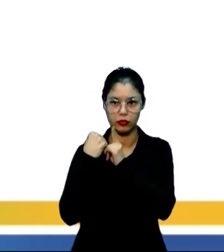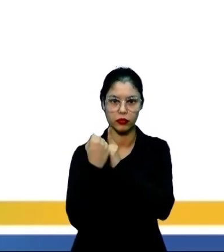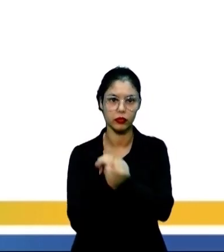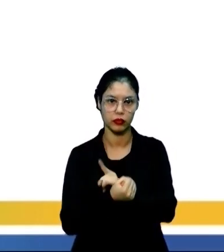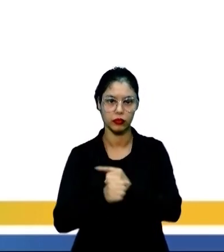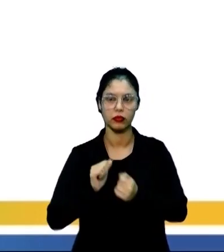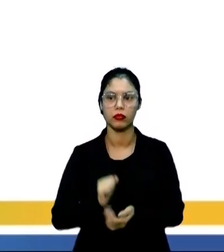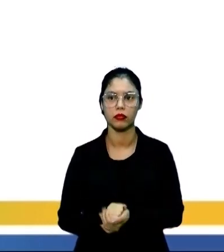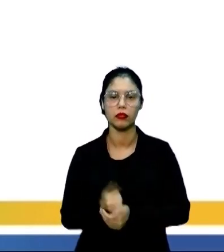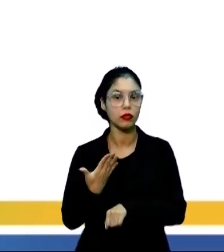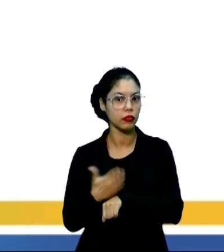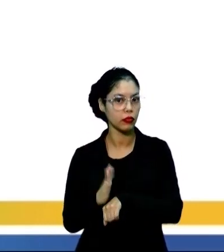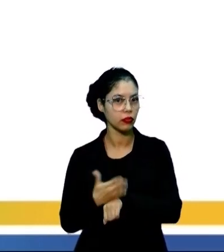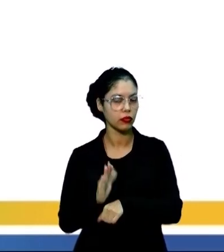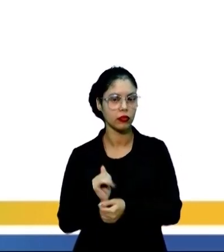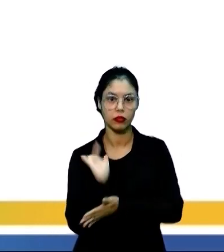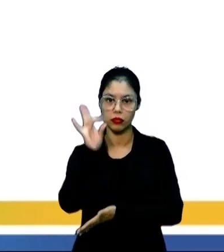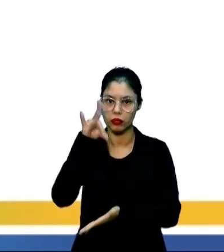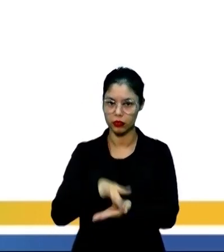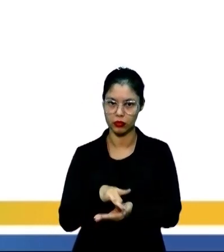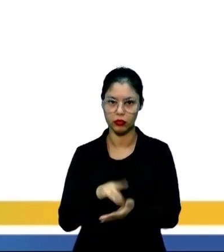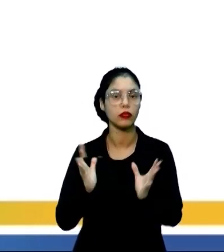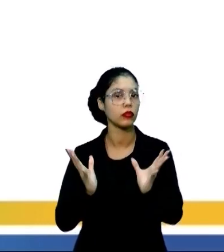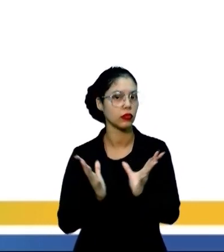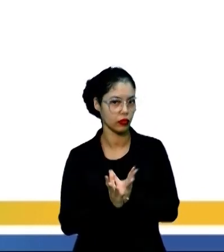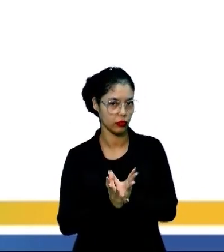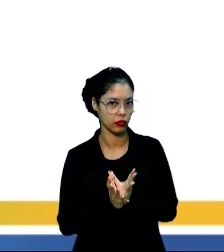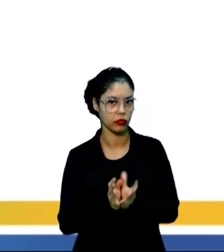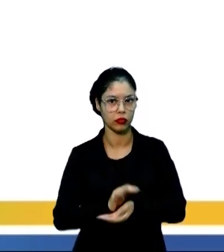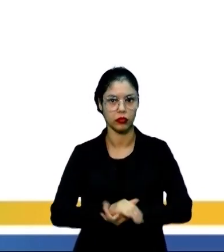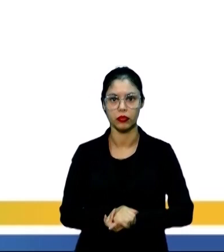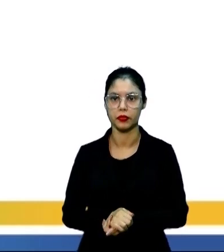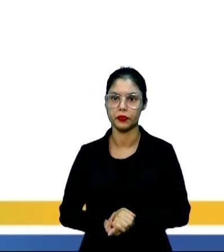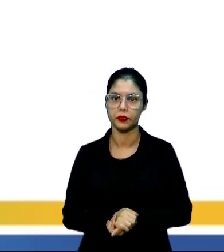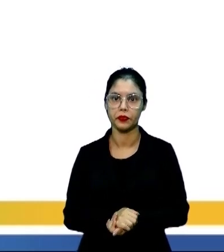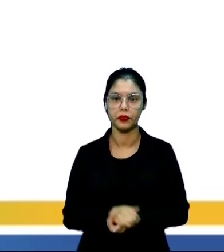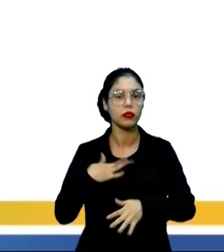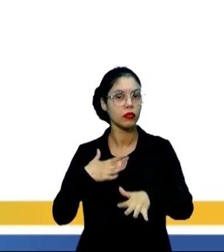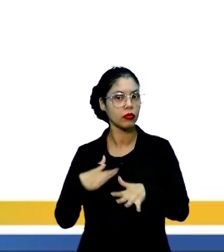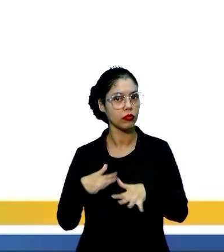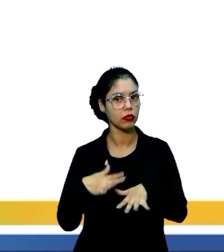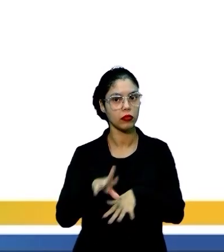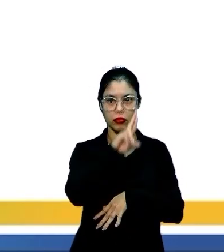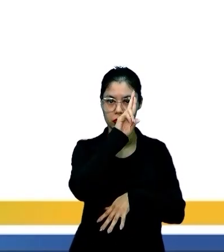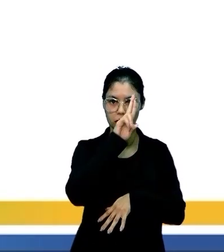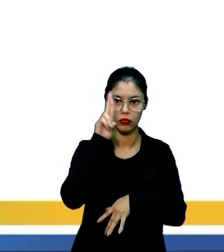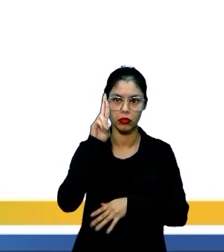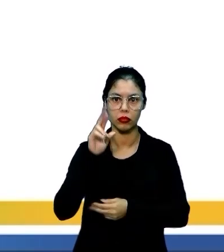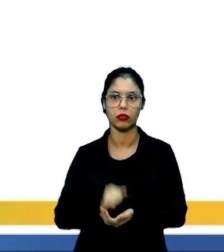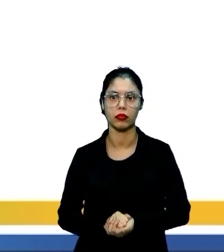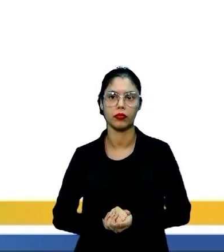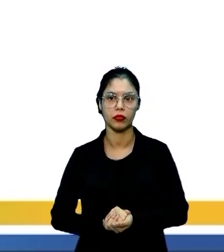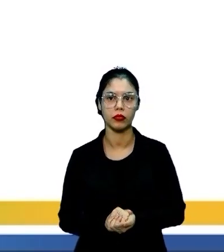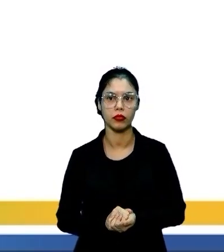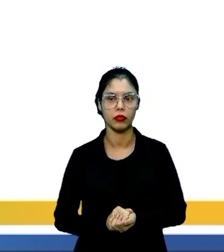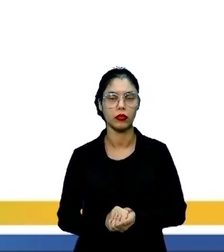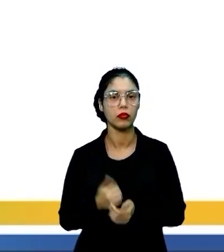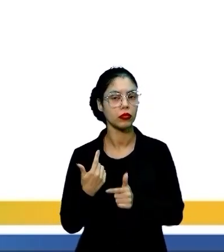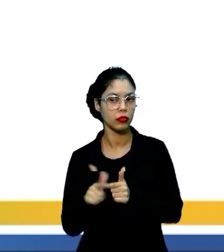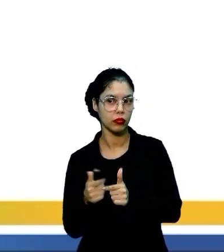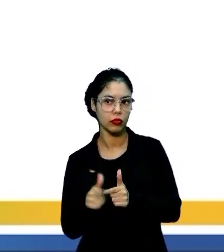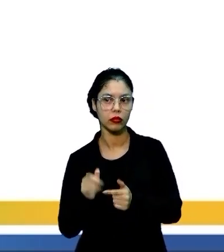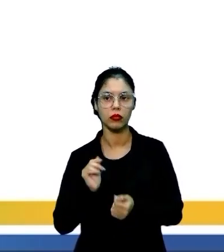vida social, prática e real em seu conjunto, em seu movimento histórico, com